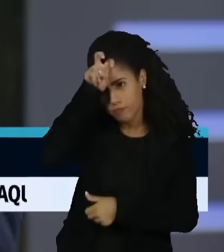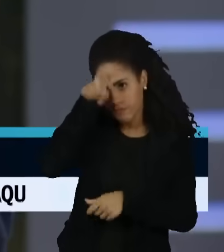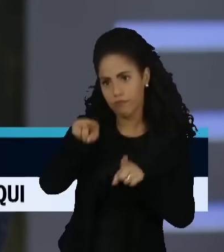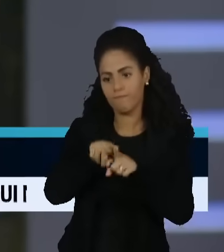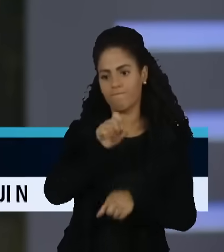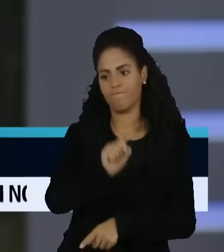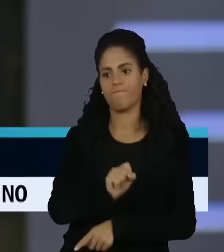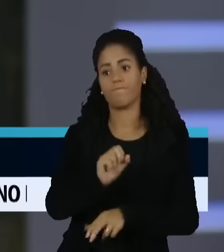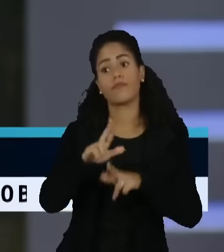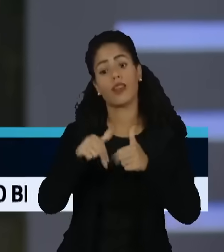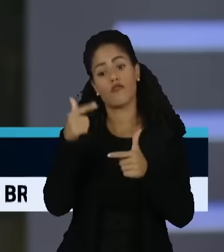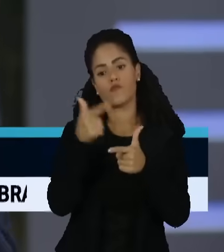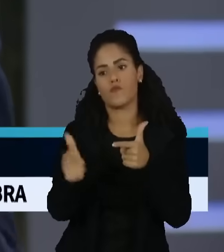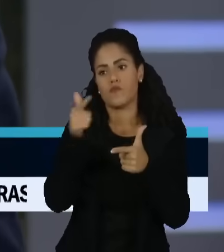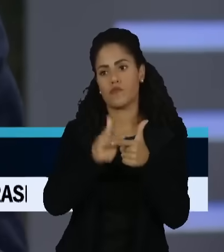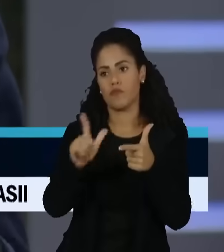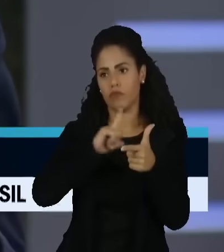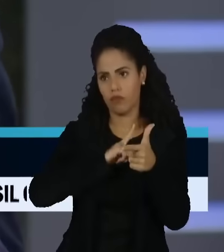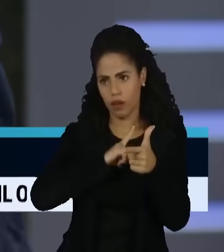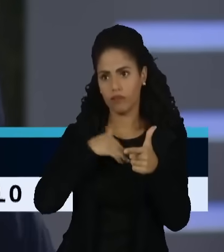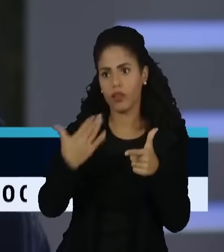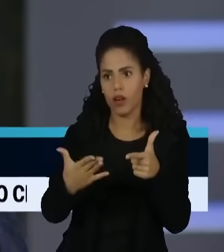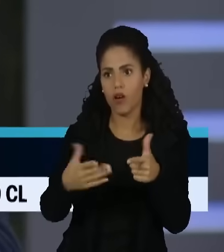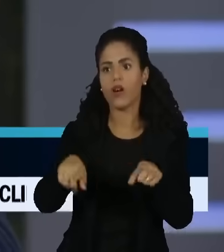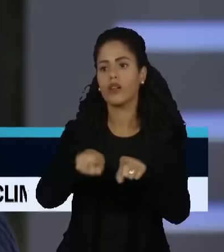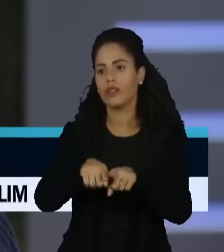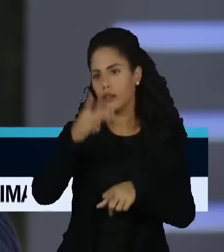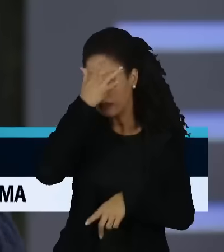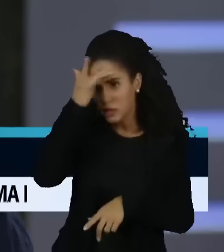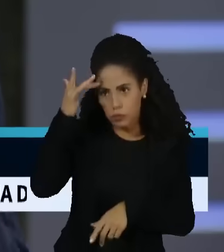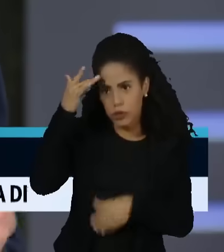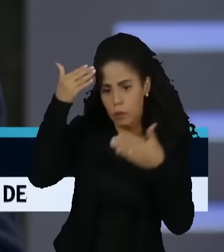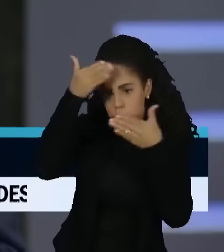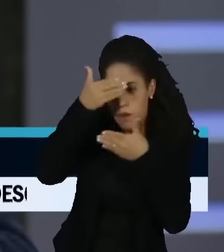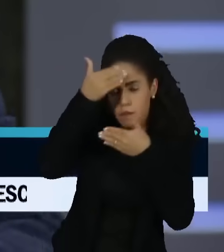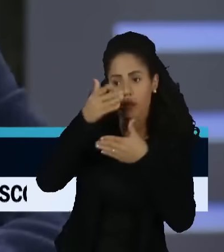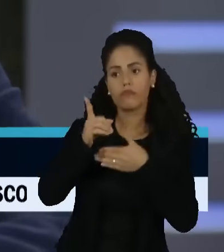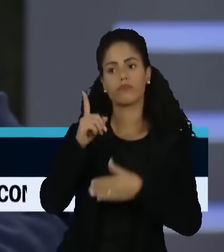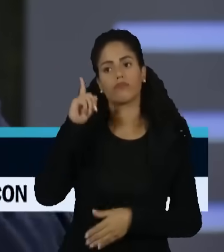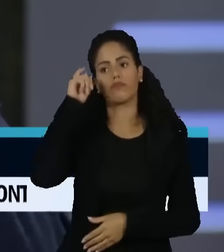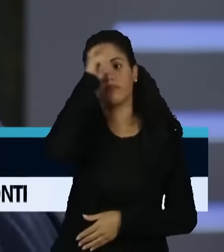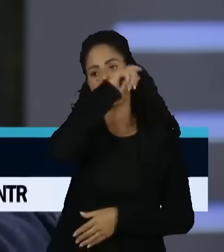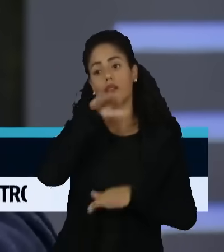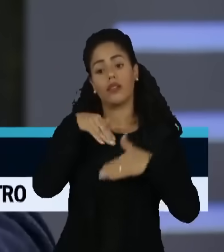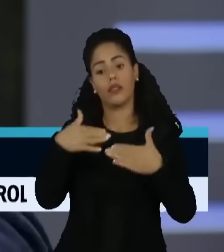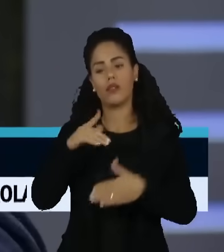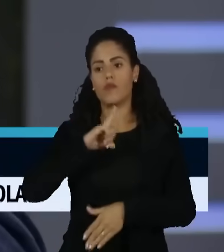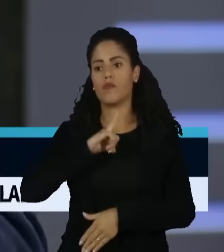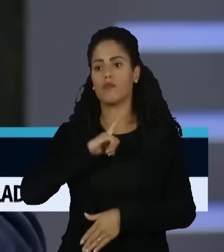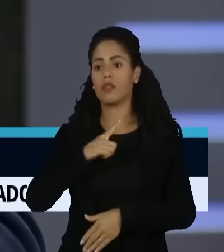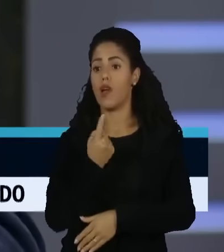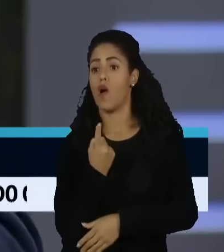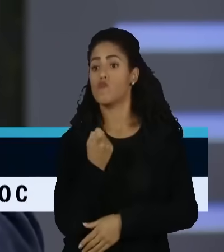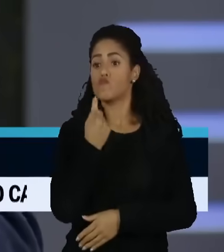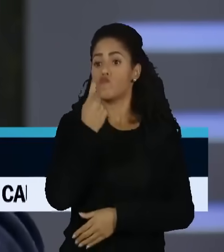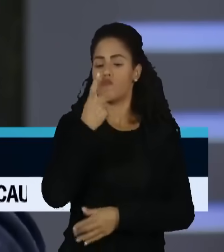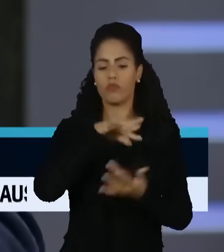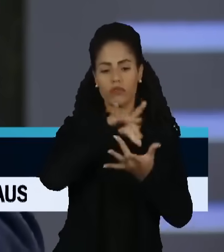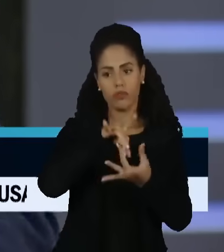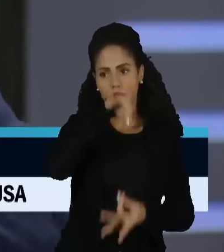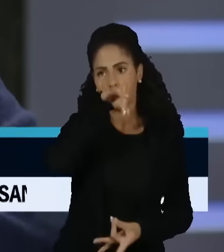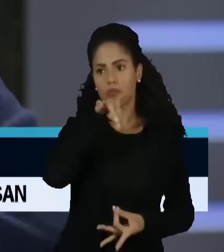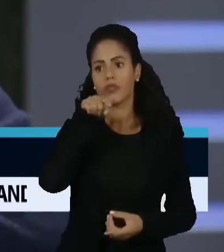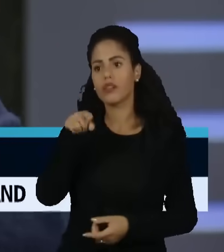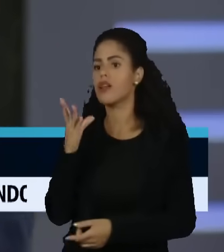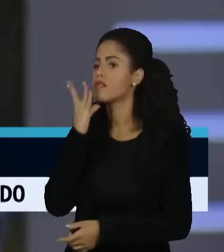Gaza, porque eles já têm um problema interno, que é a Irmandade Muçulmana, porque o Egito é uma ditadura. Ou seja, nós temos a única democracia do Oriente Médio, que é